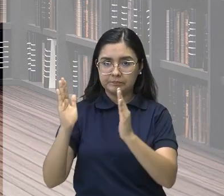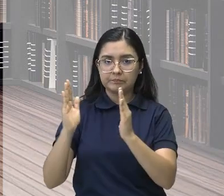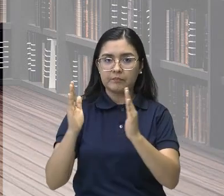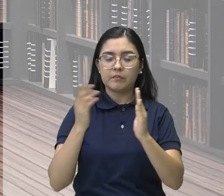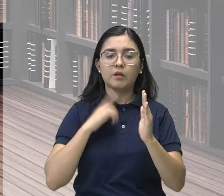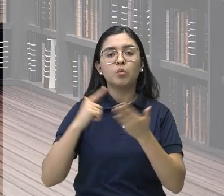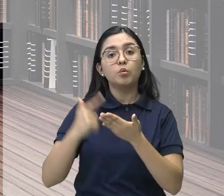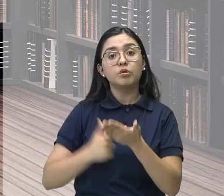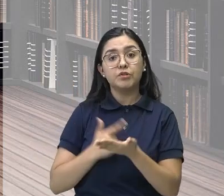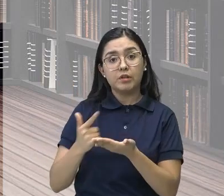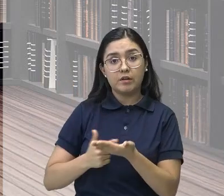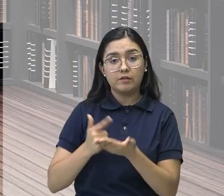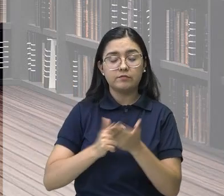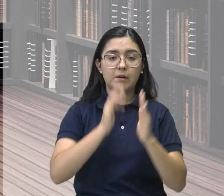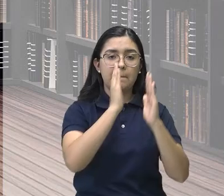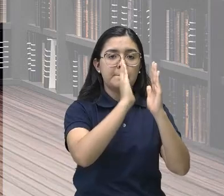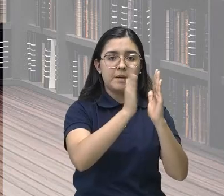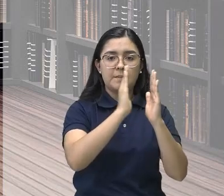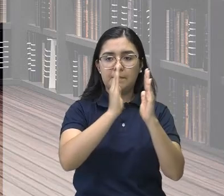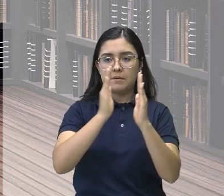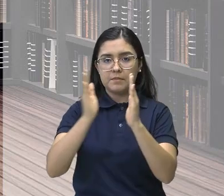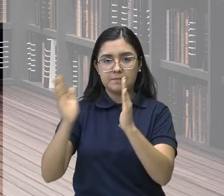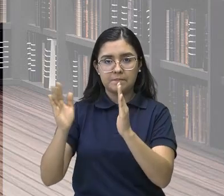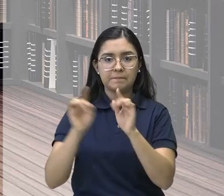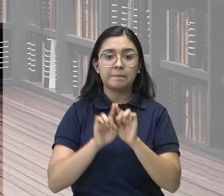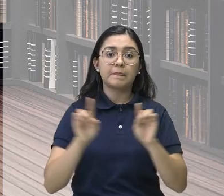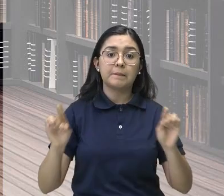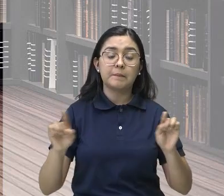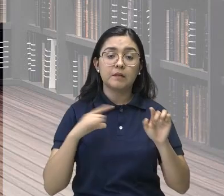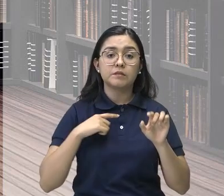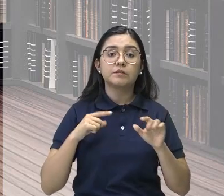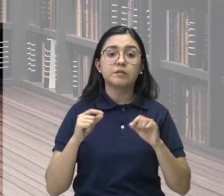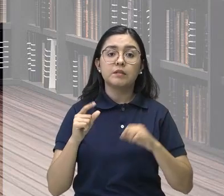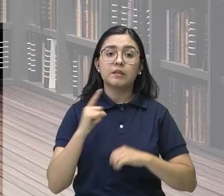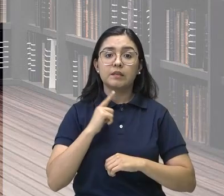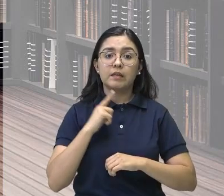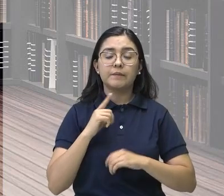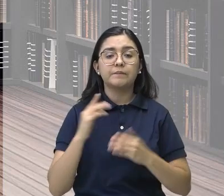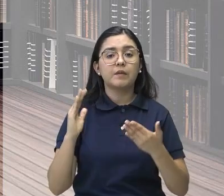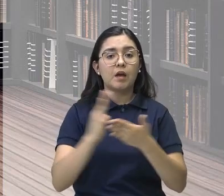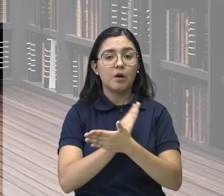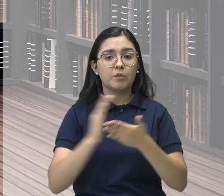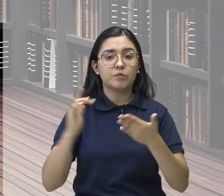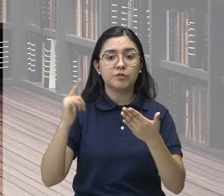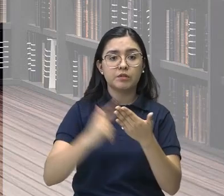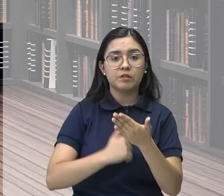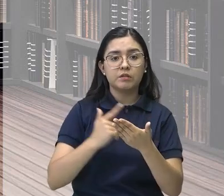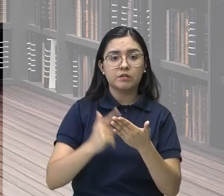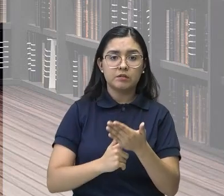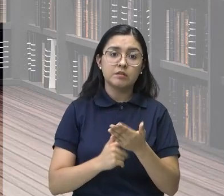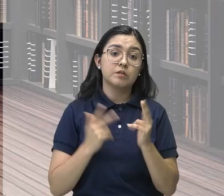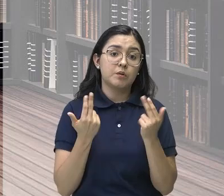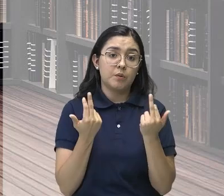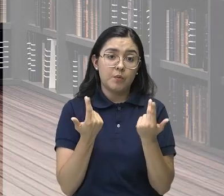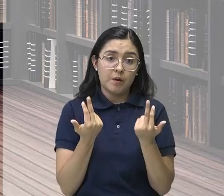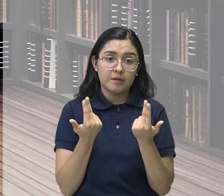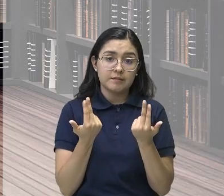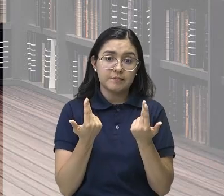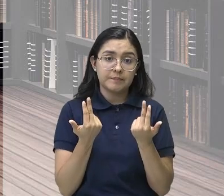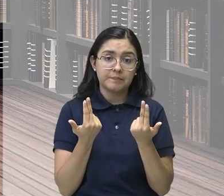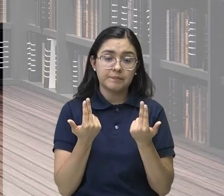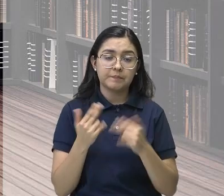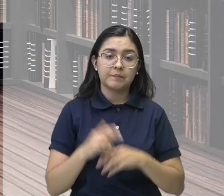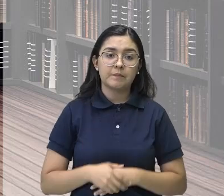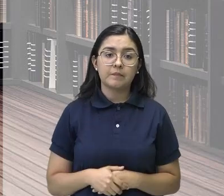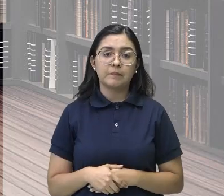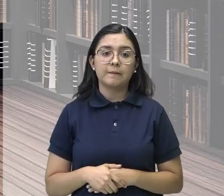naquela prateleira. Porém, nessa prateleira, possui alguns livros que são iguais, tá